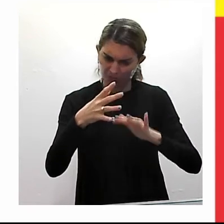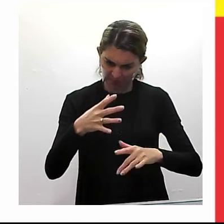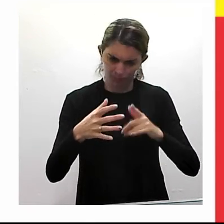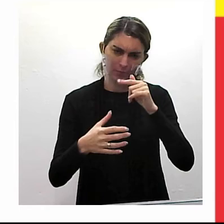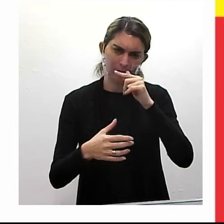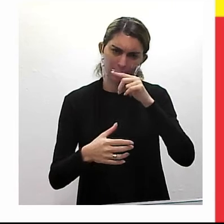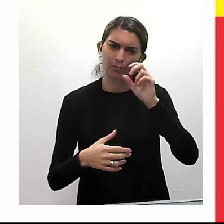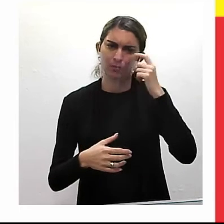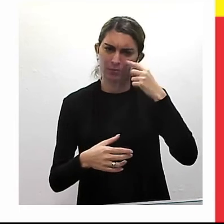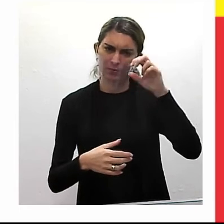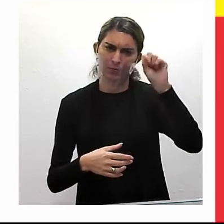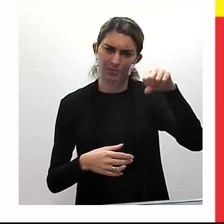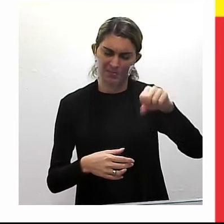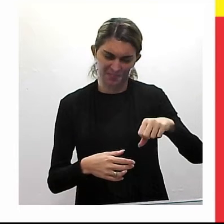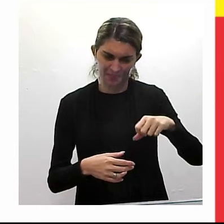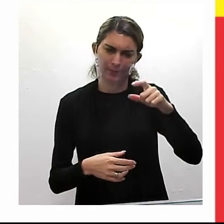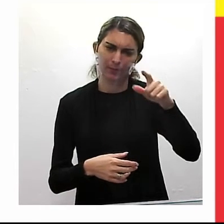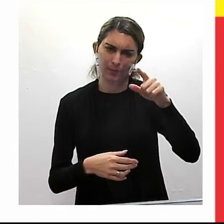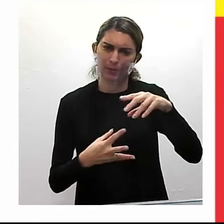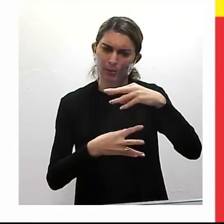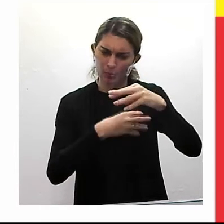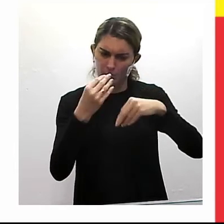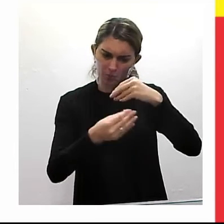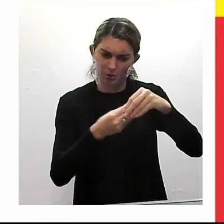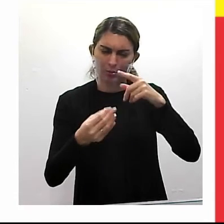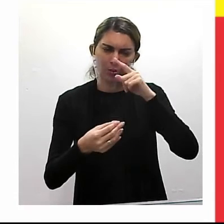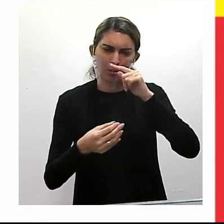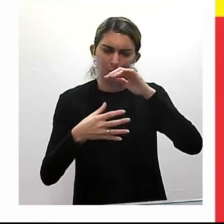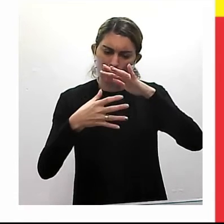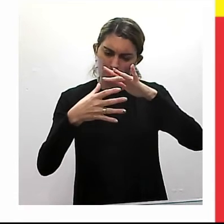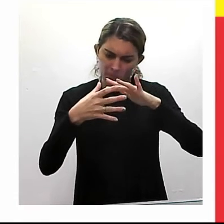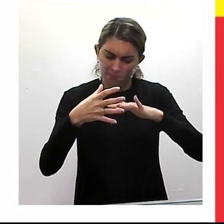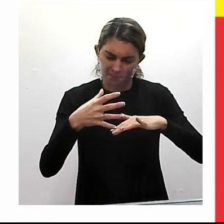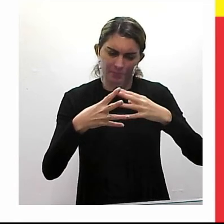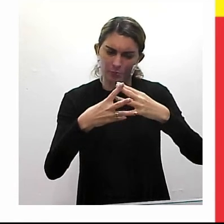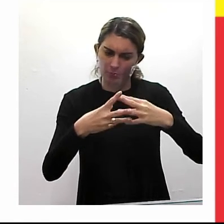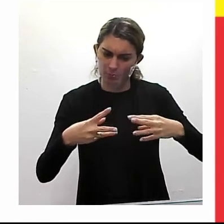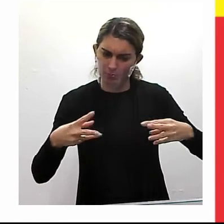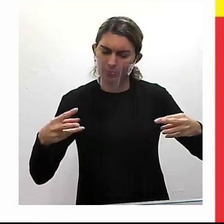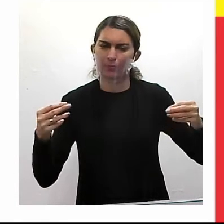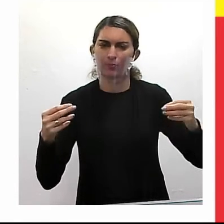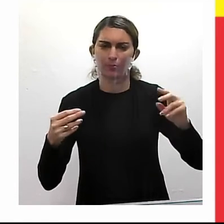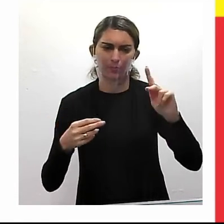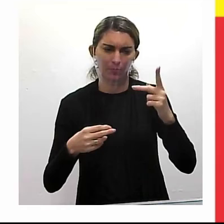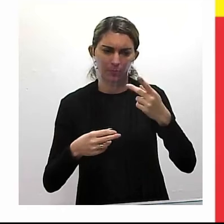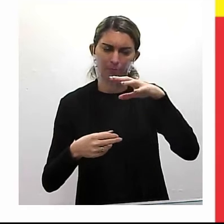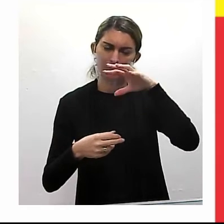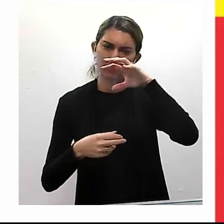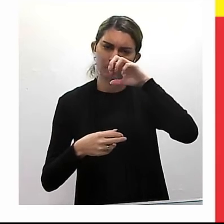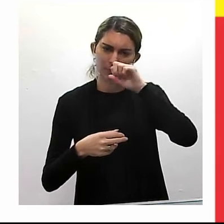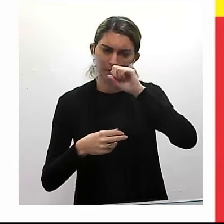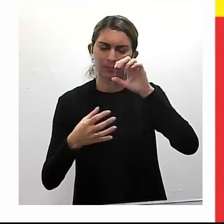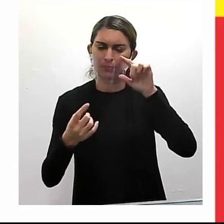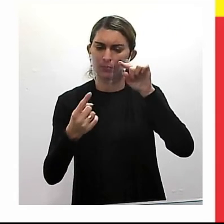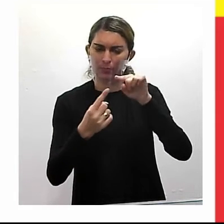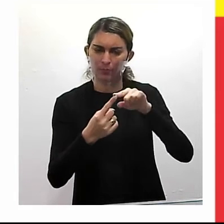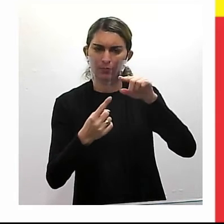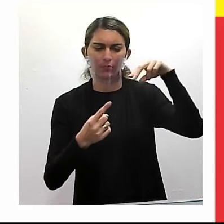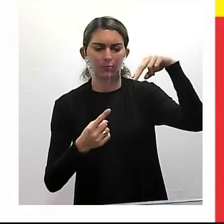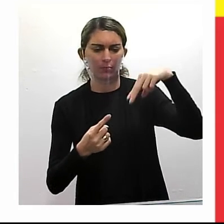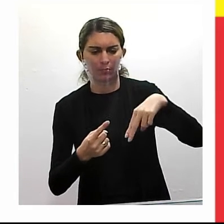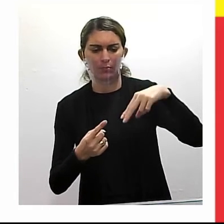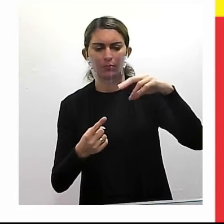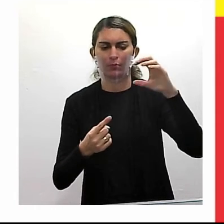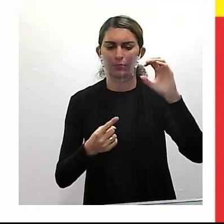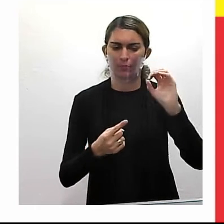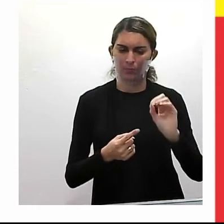gente viu sim, porque a gente viu que quando eu tenho compostos de hidrogênio ligados a N,